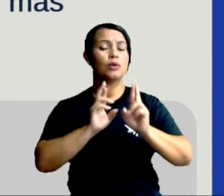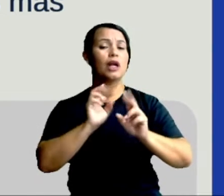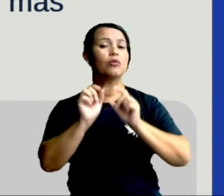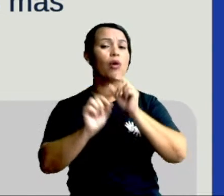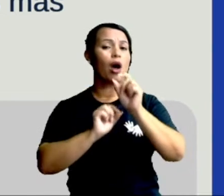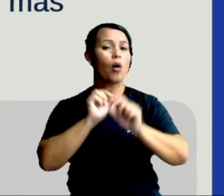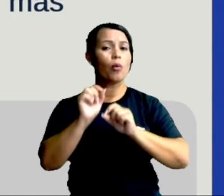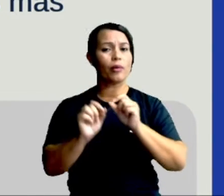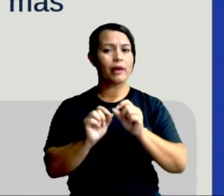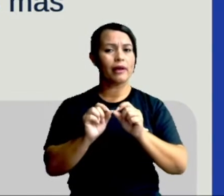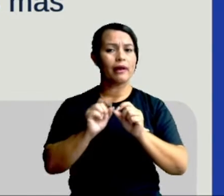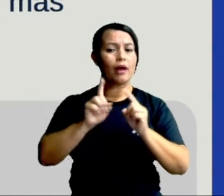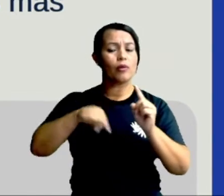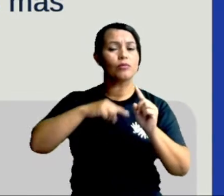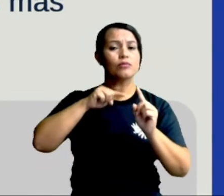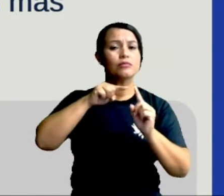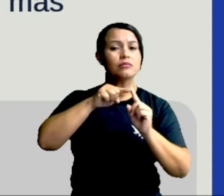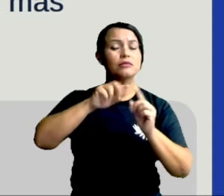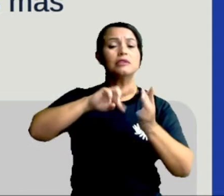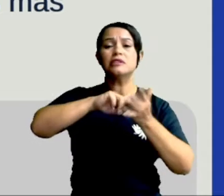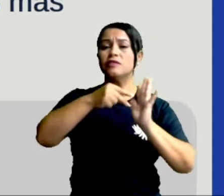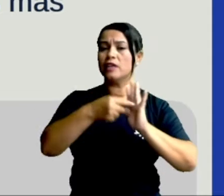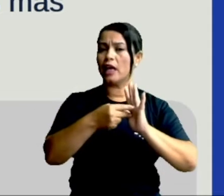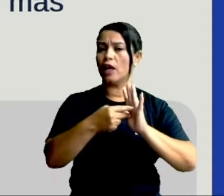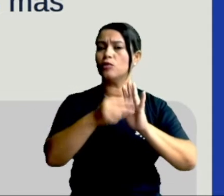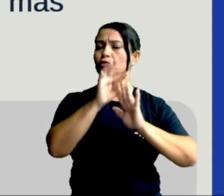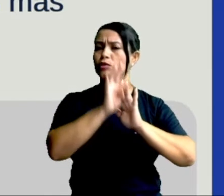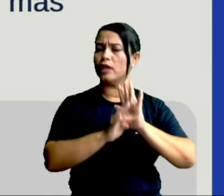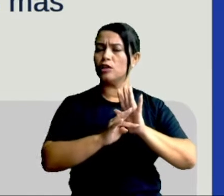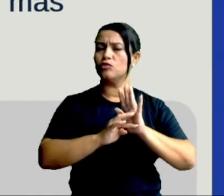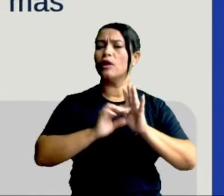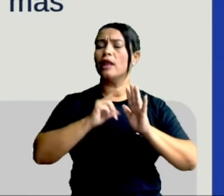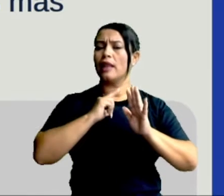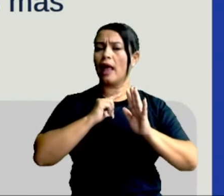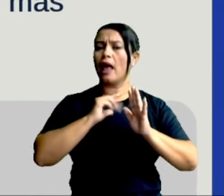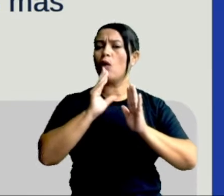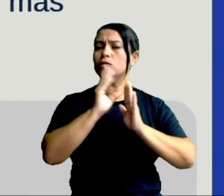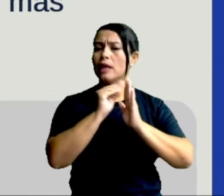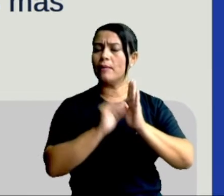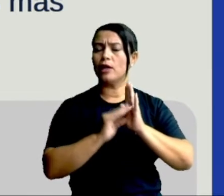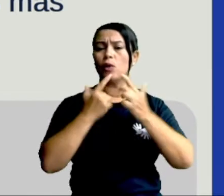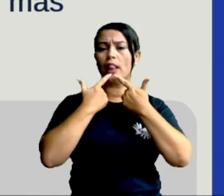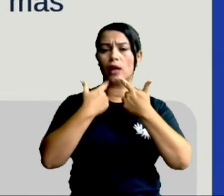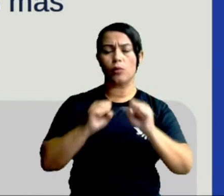sentidos do texto e depende não só de elementos linguísticos, mas também de elementos